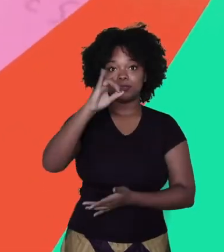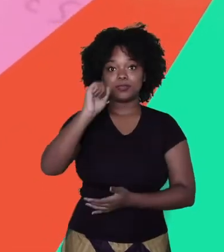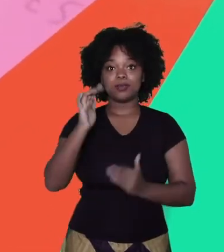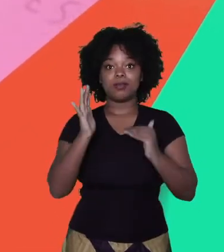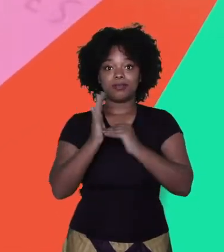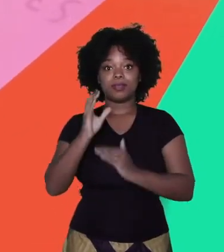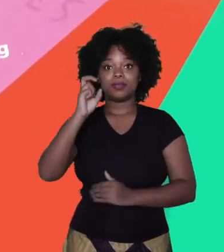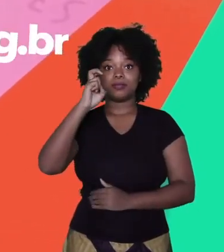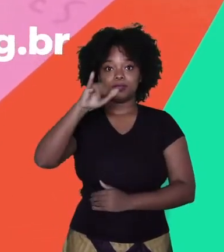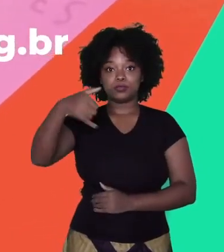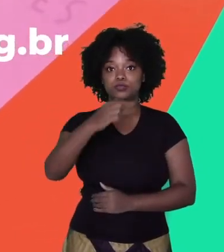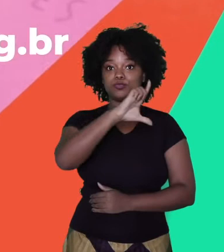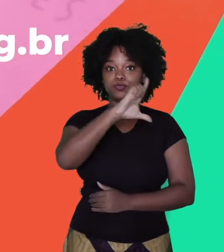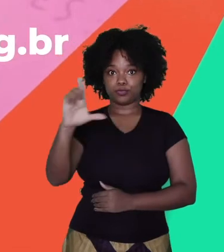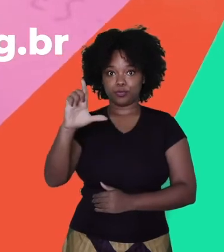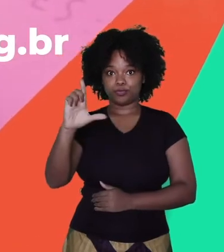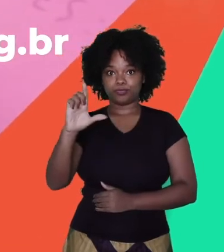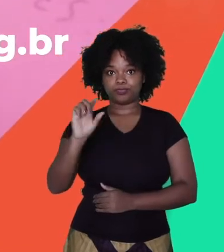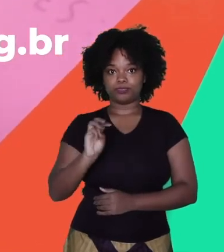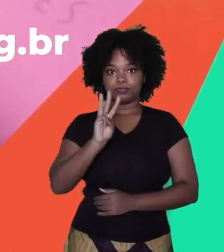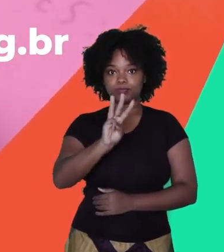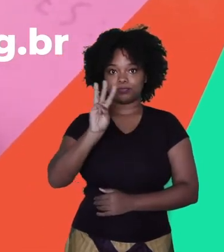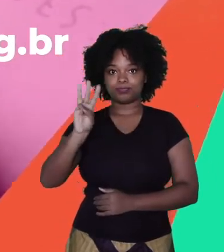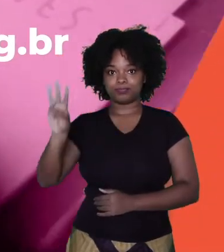Inscrições até 5 de junho. Saiba mais em